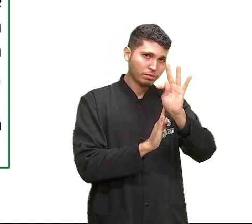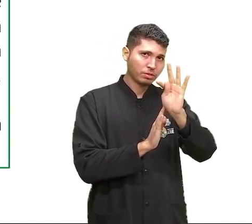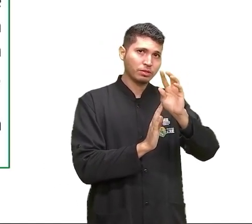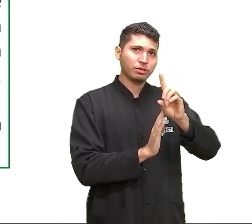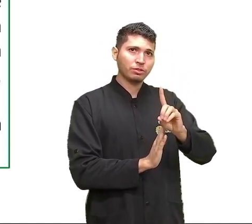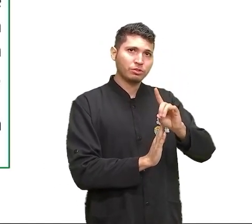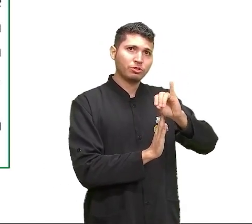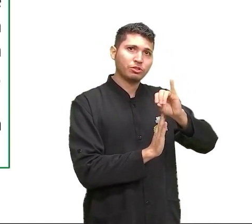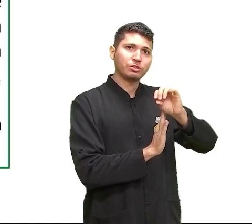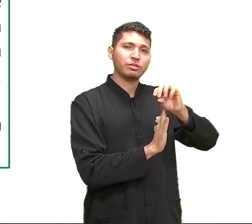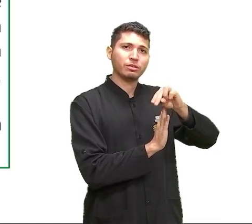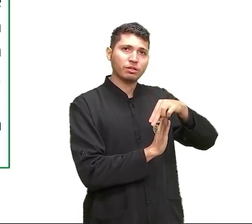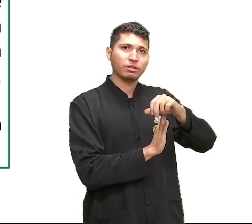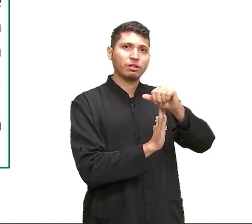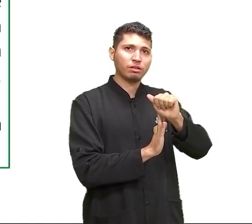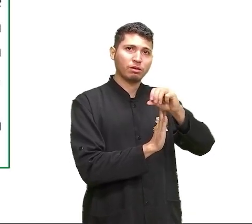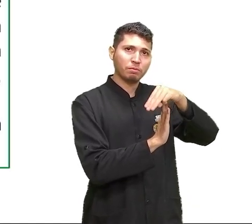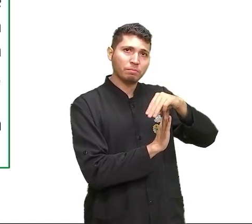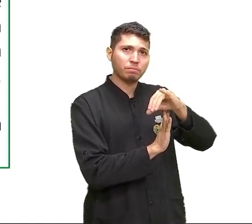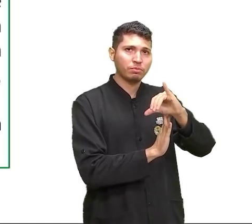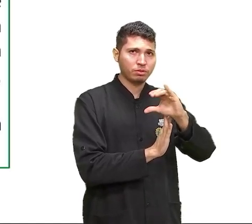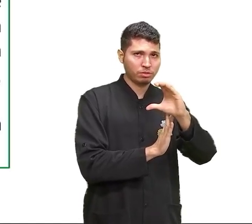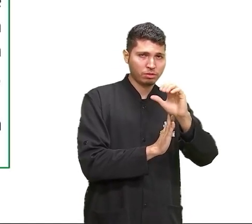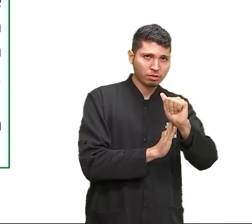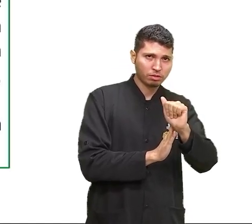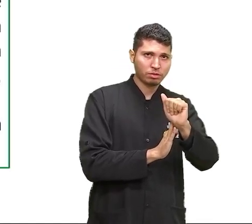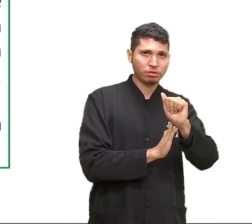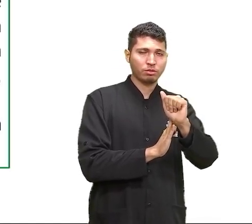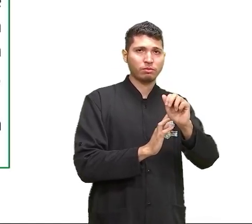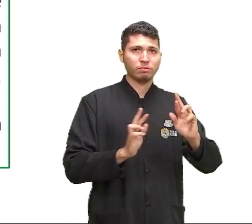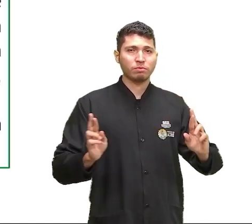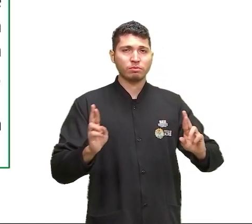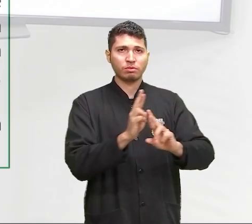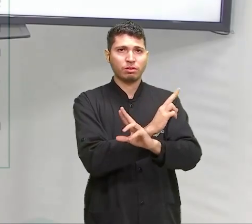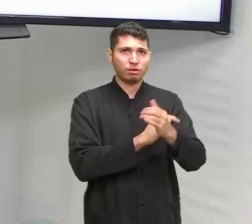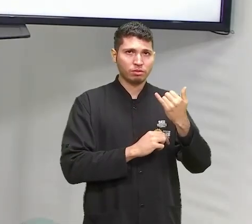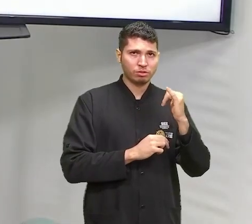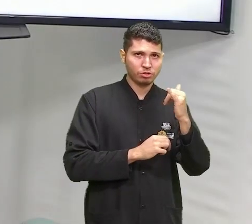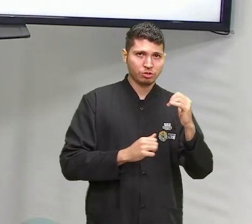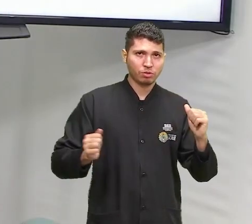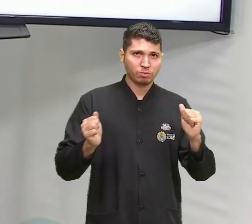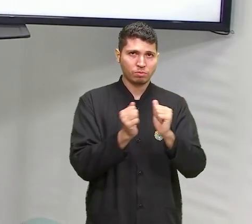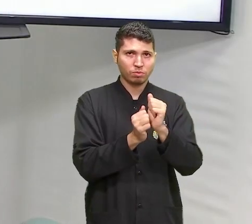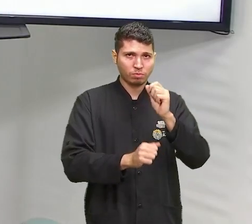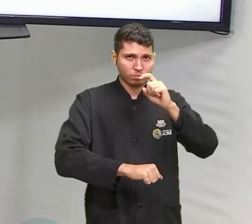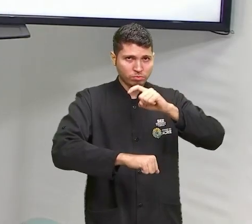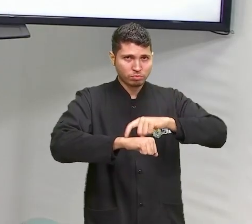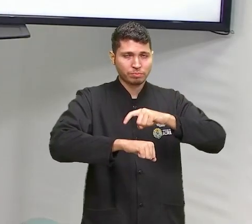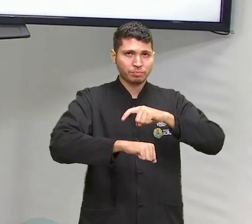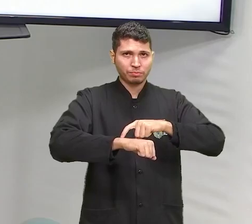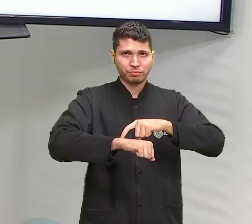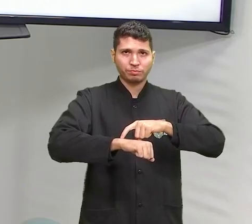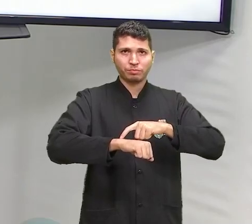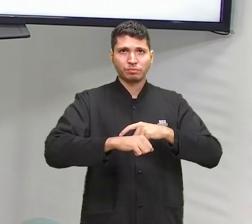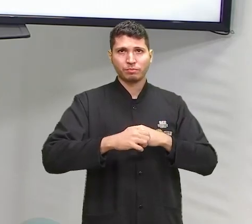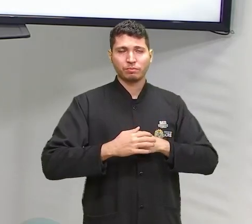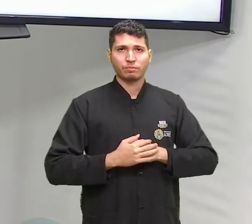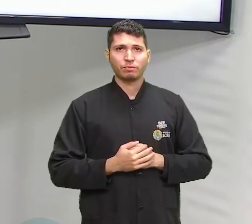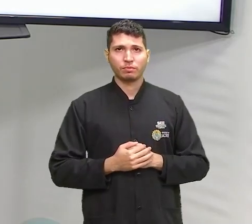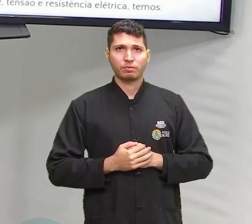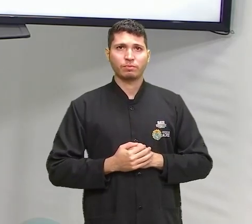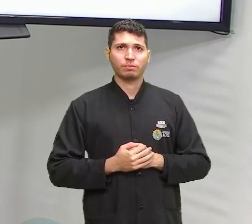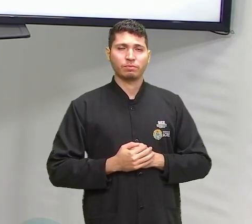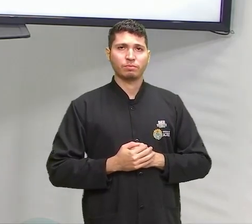eletrodinâmica, perfeito? Todas vão se relacionar, sempre a energia pelo tempo. Show? vamos lá agora para